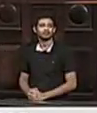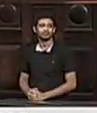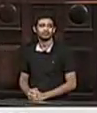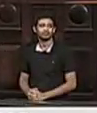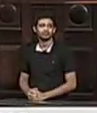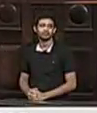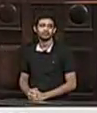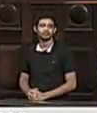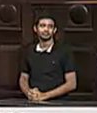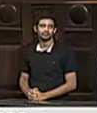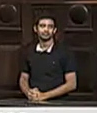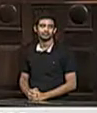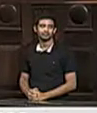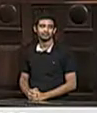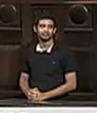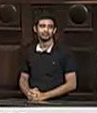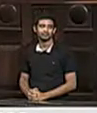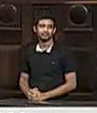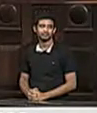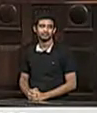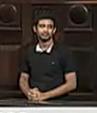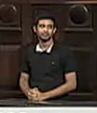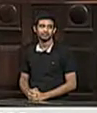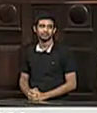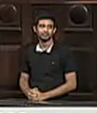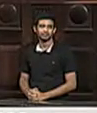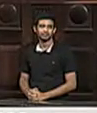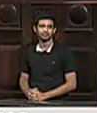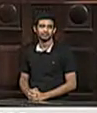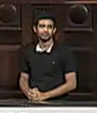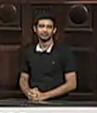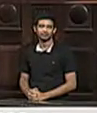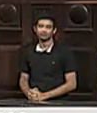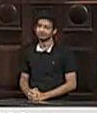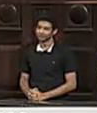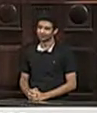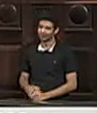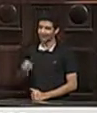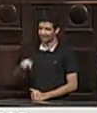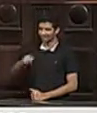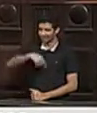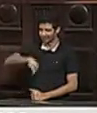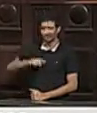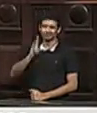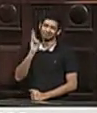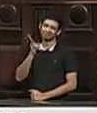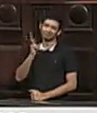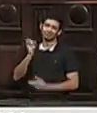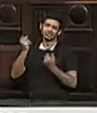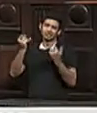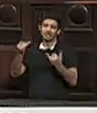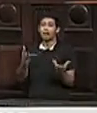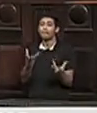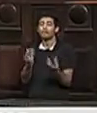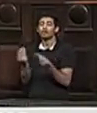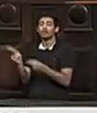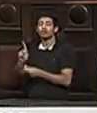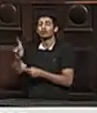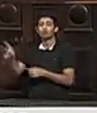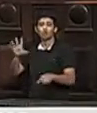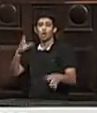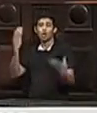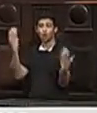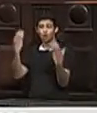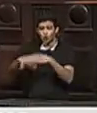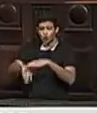dos 923 ou 928 professores concursados, com